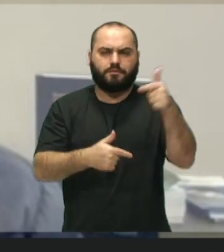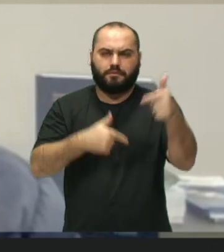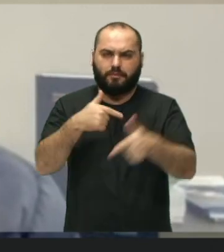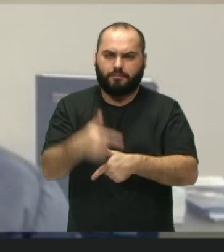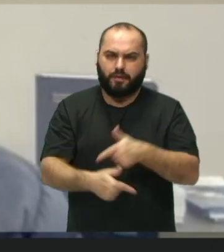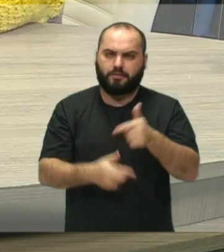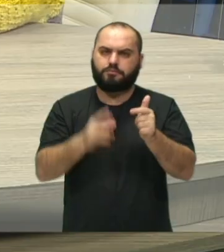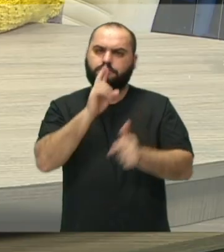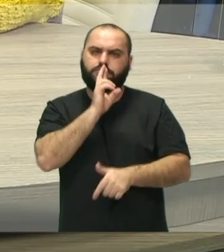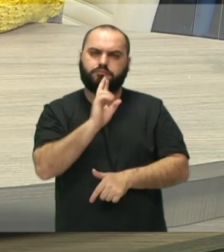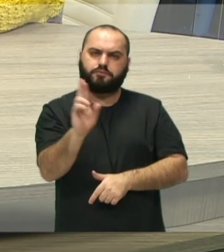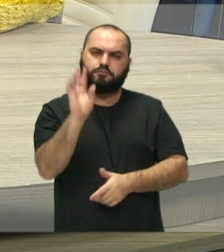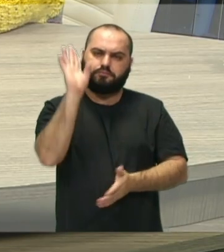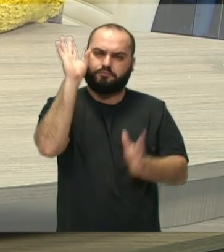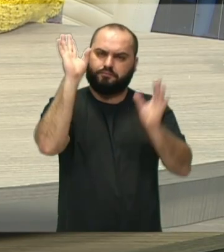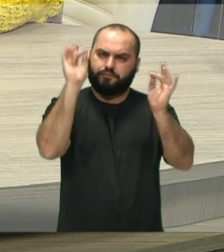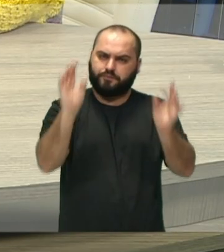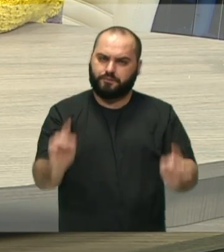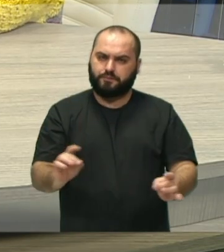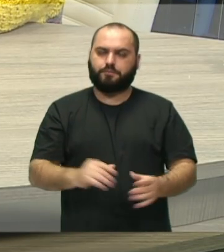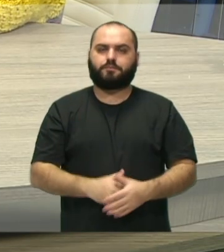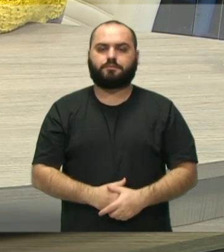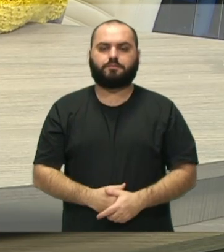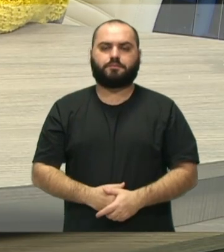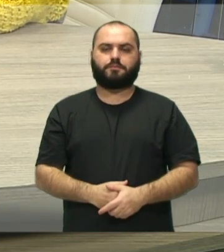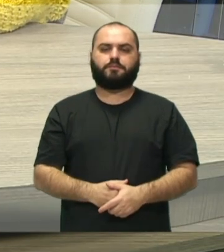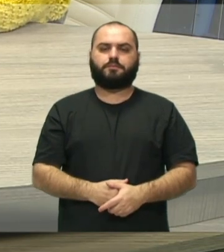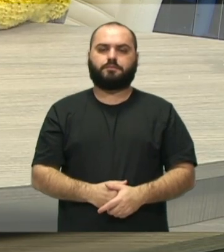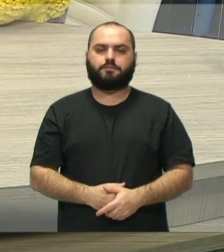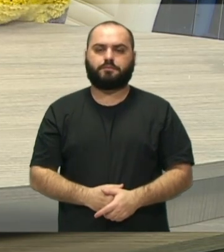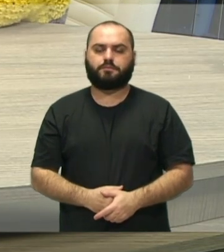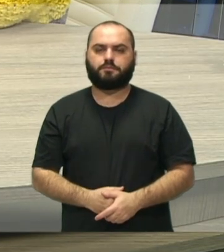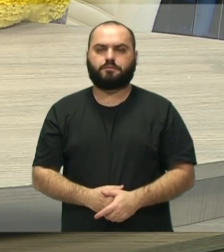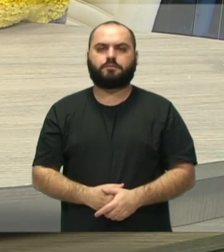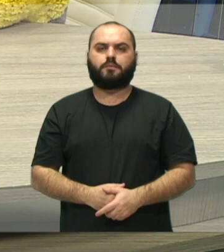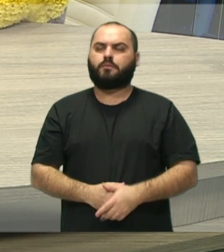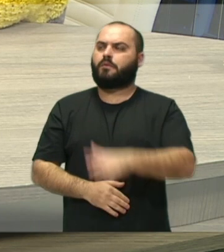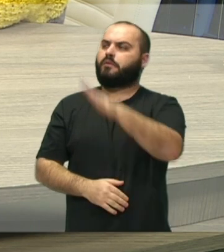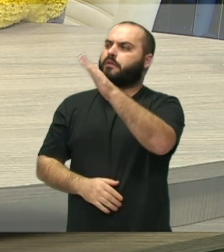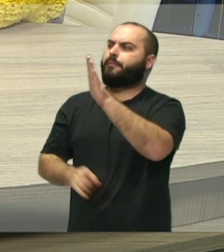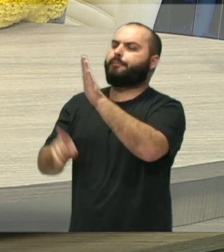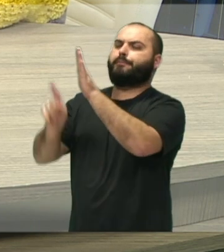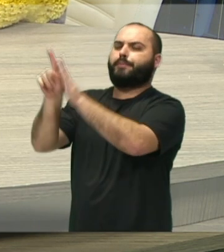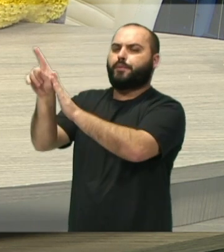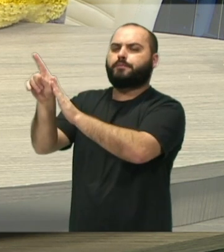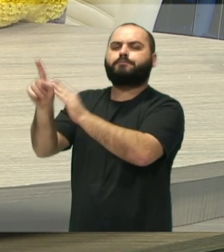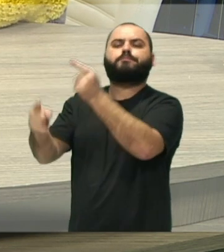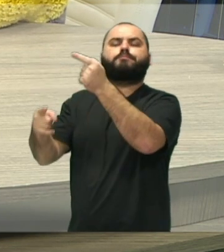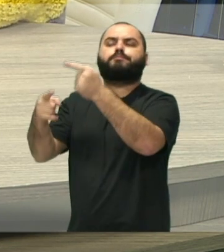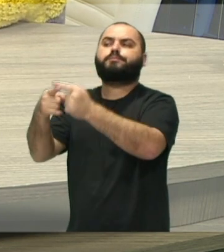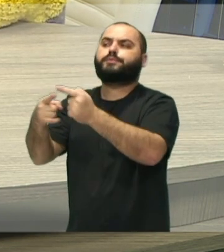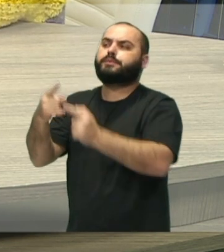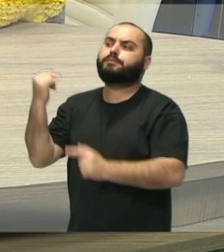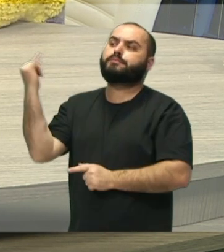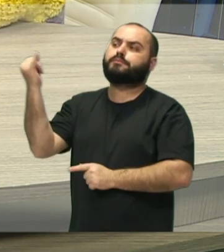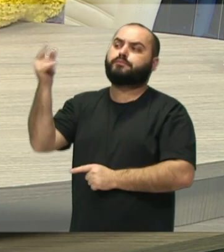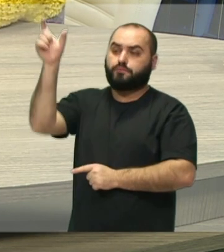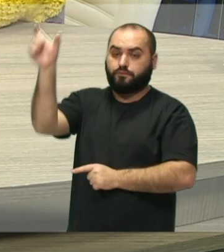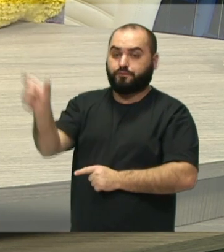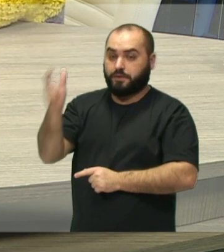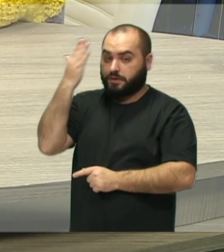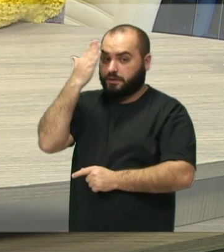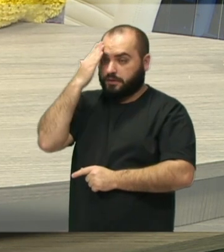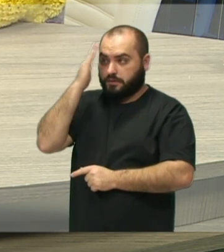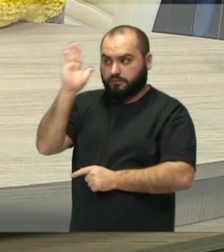seus resultados. E, assim, por que é importante, assim, no teu entendimento, você sabe que